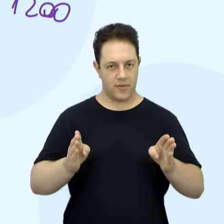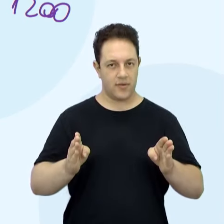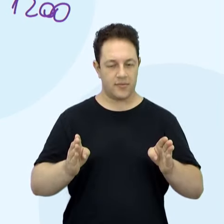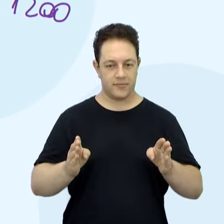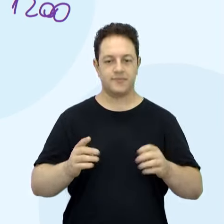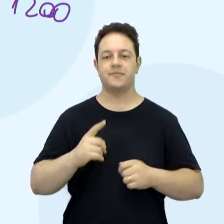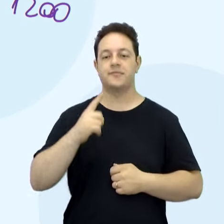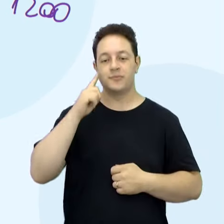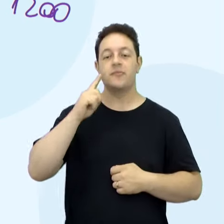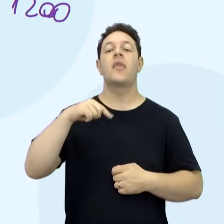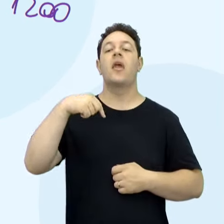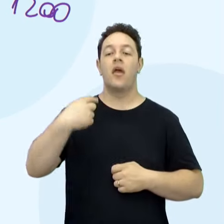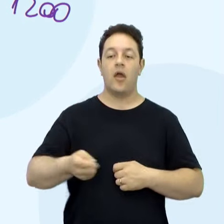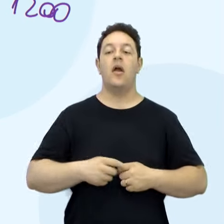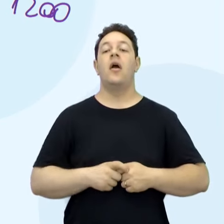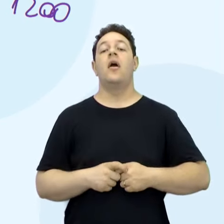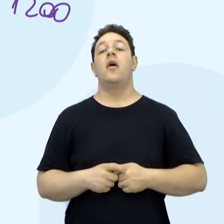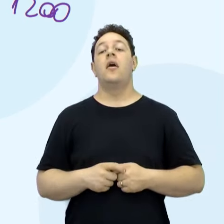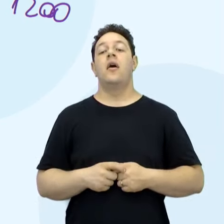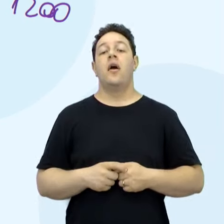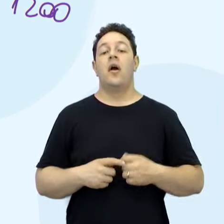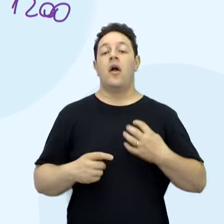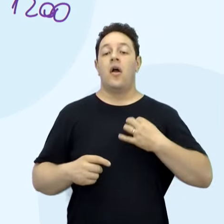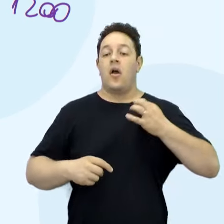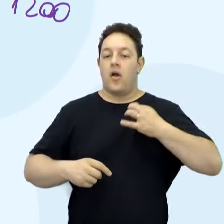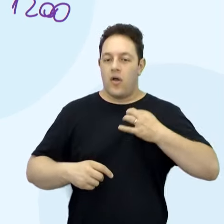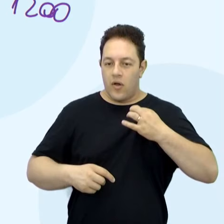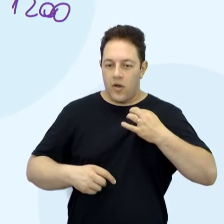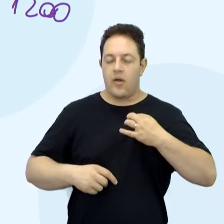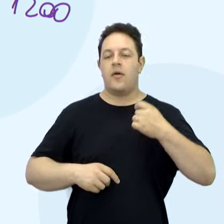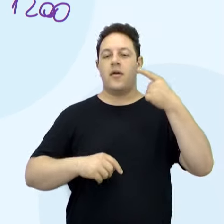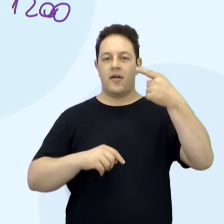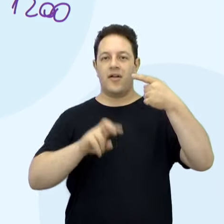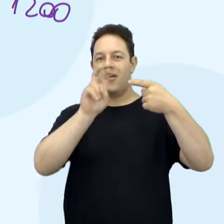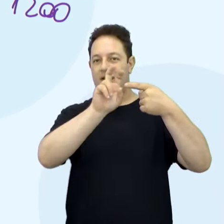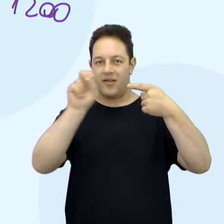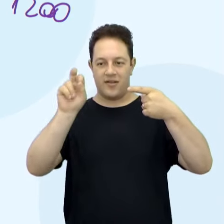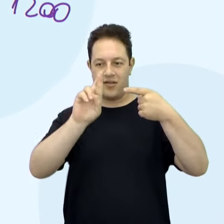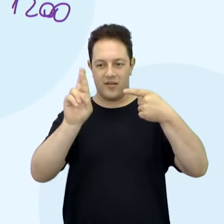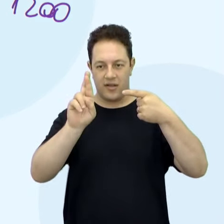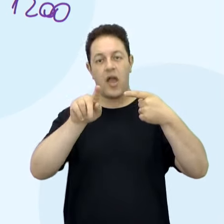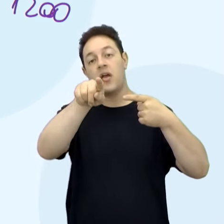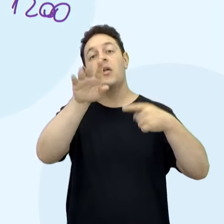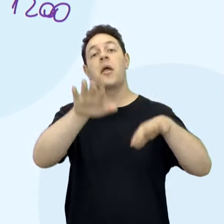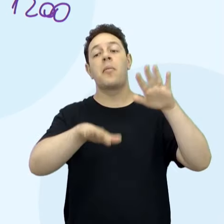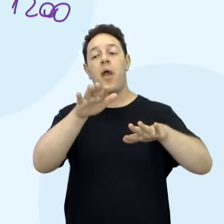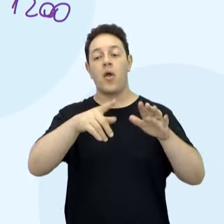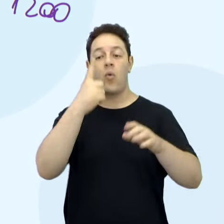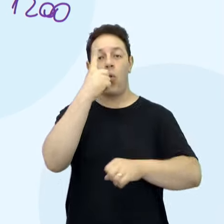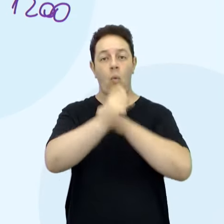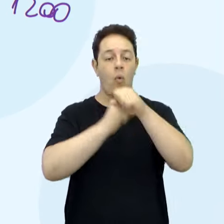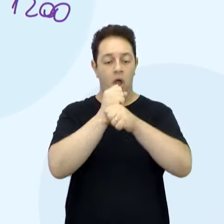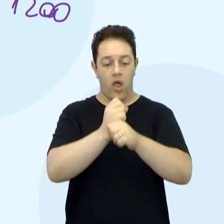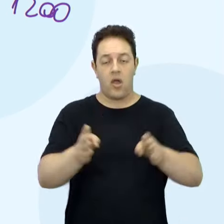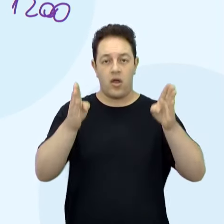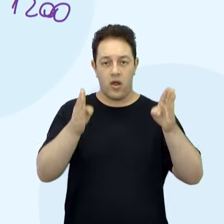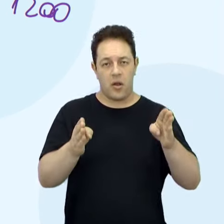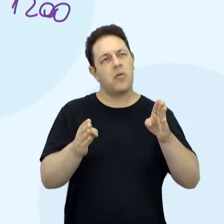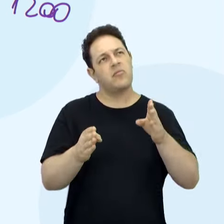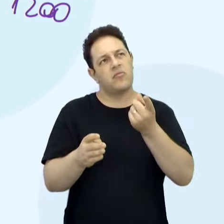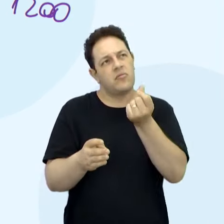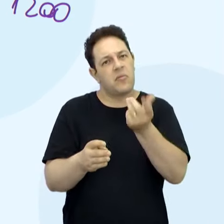durante o ano. E aí, caso o vestuário, aí, caso a roupa não tenha mais do que 500, a gente pode usar